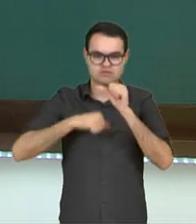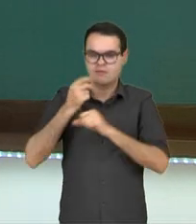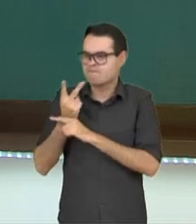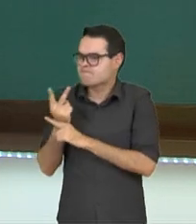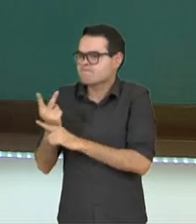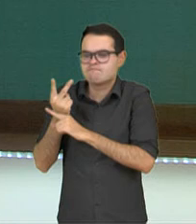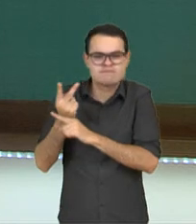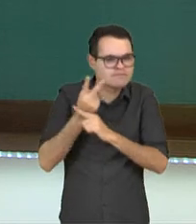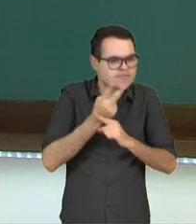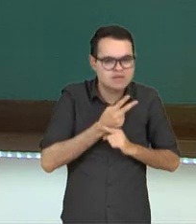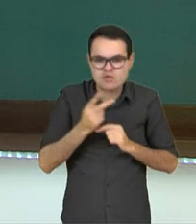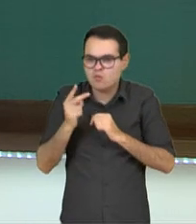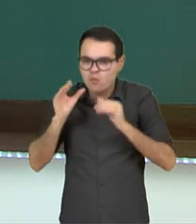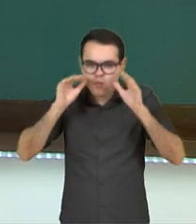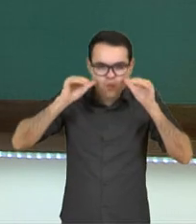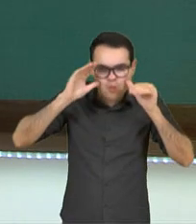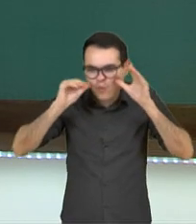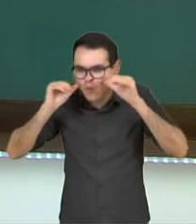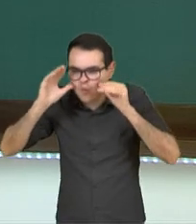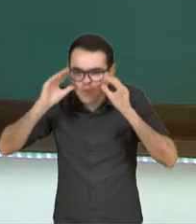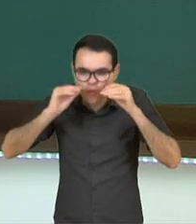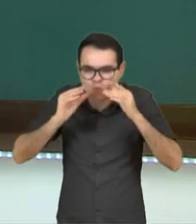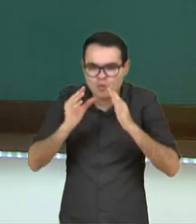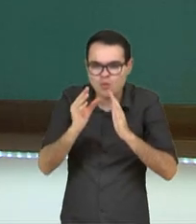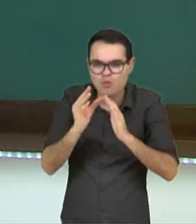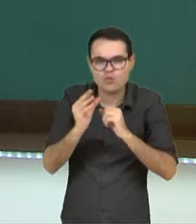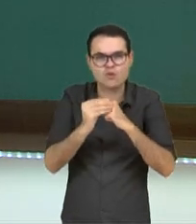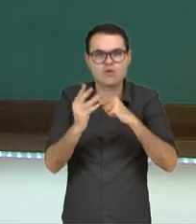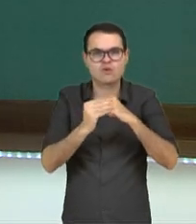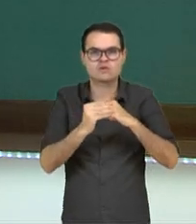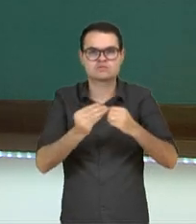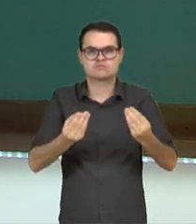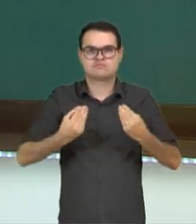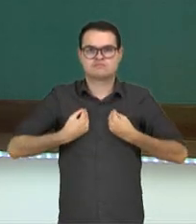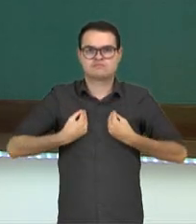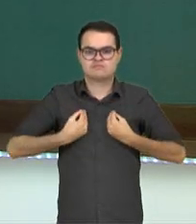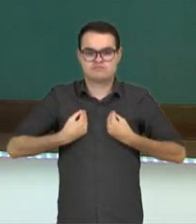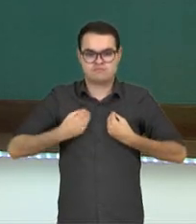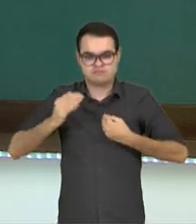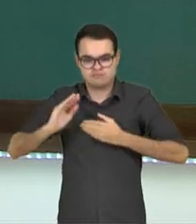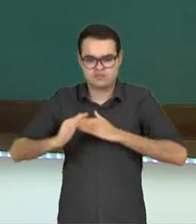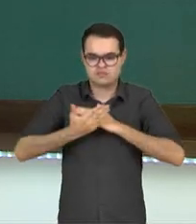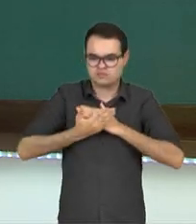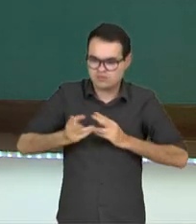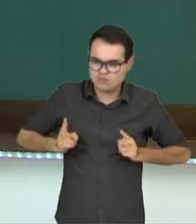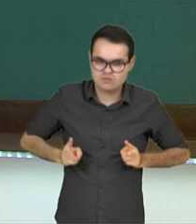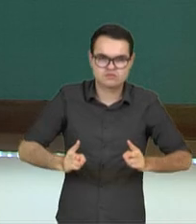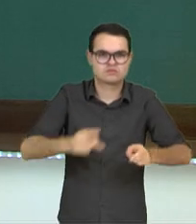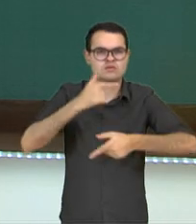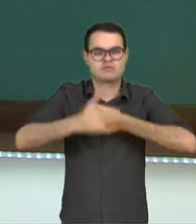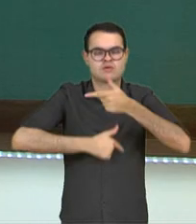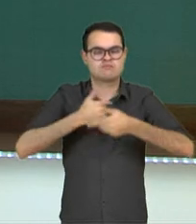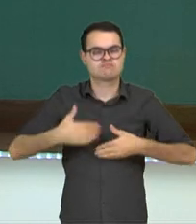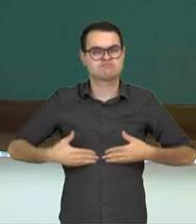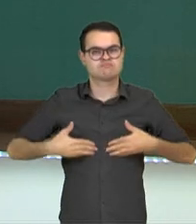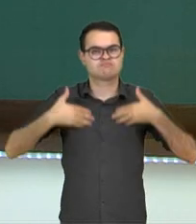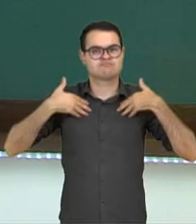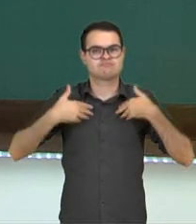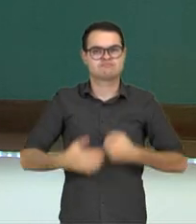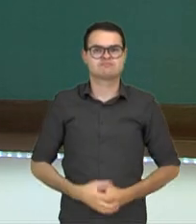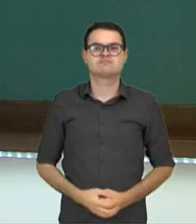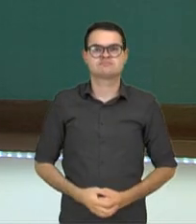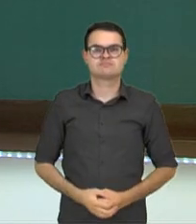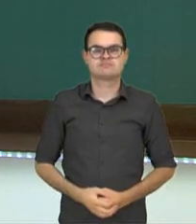de conhecimento. E ela é ela que me faz continuar no meu trabalho com muito orgulho. Olha